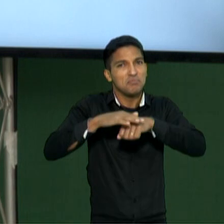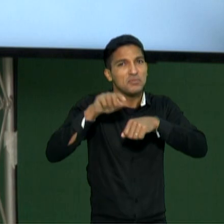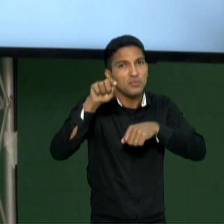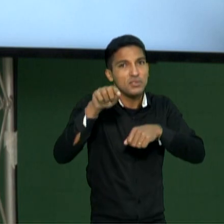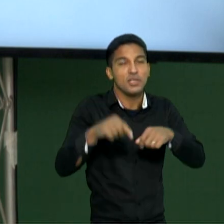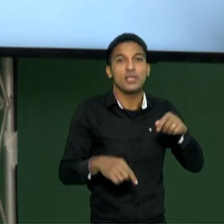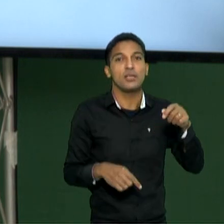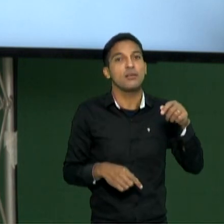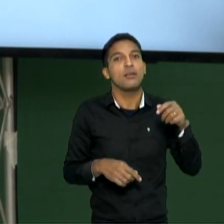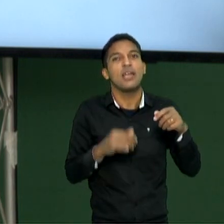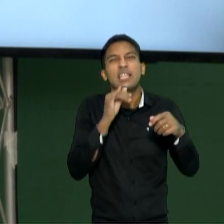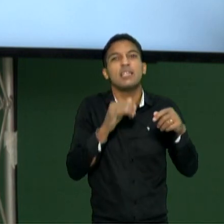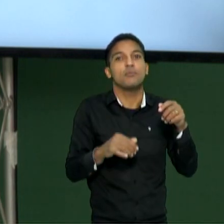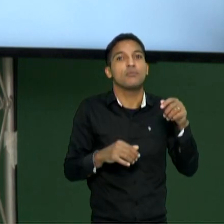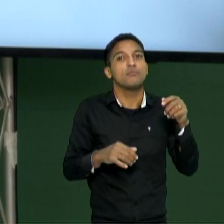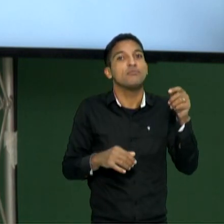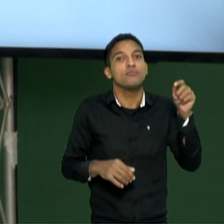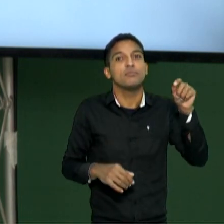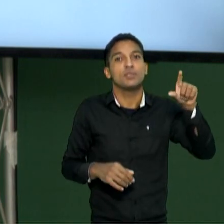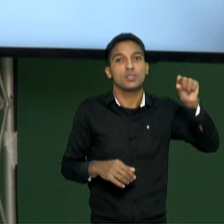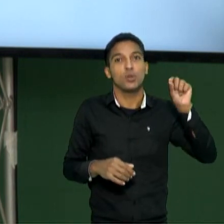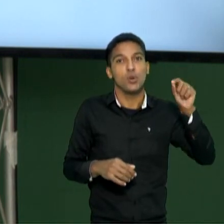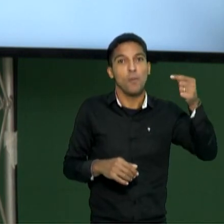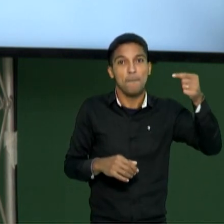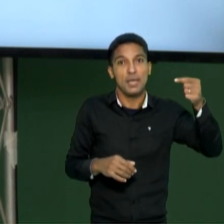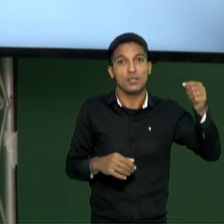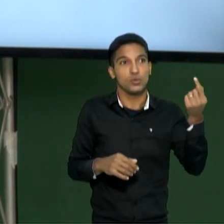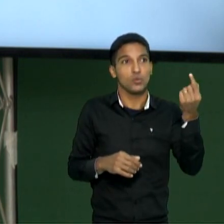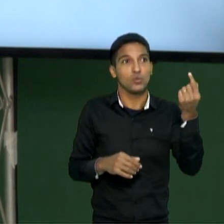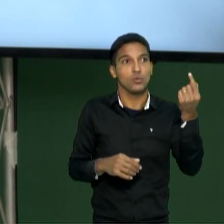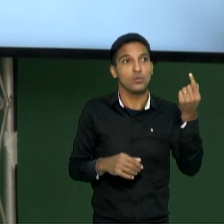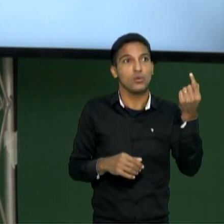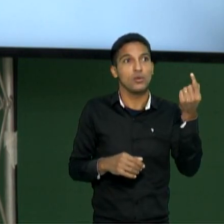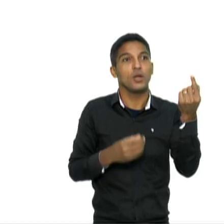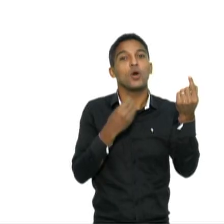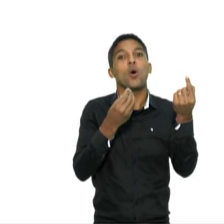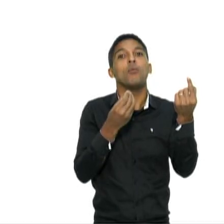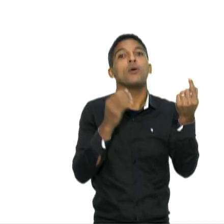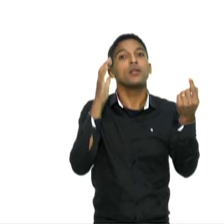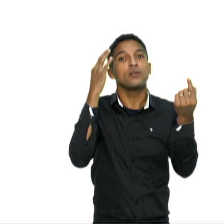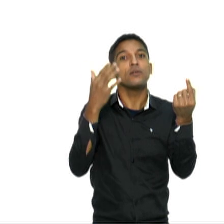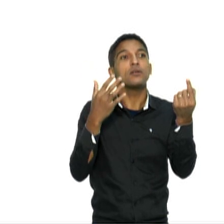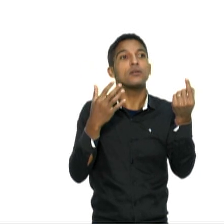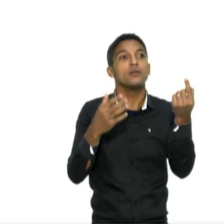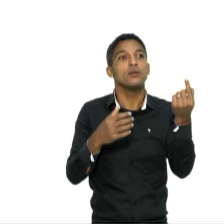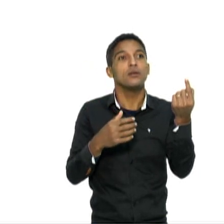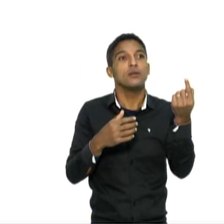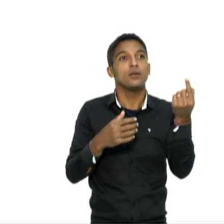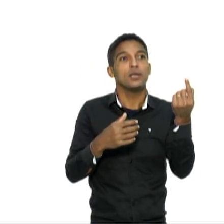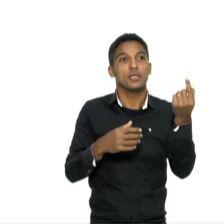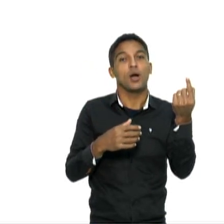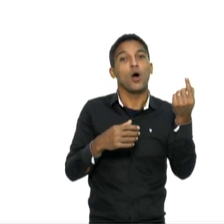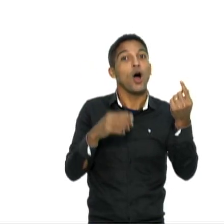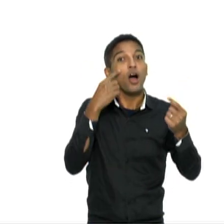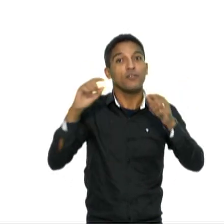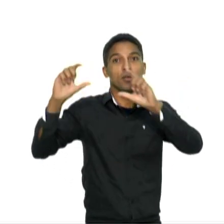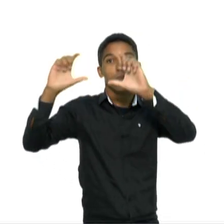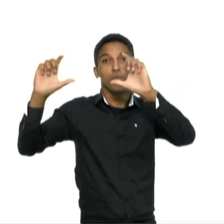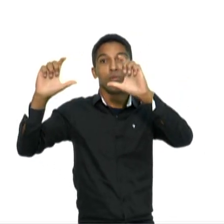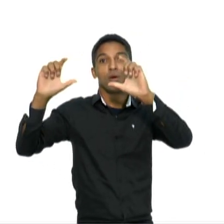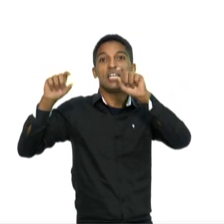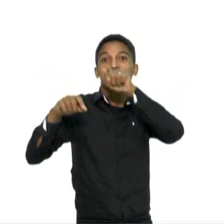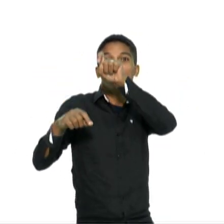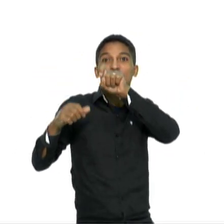aqui são números da minha escolha, e eu escolhi o menos 1, o que eu vou fazer? Bom, se eu quero que x seja menos 1, substituo aqui por menos